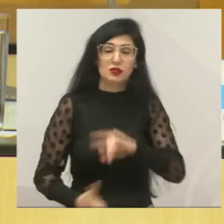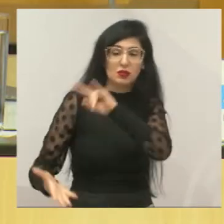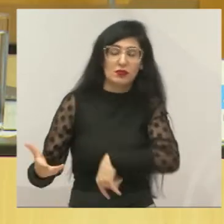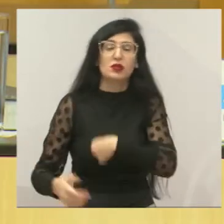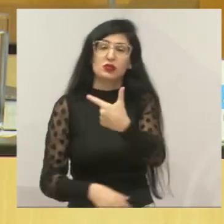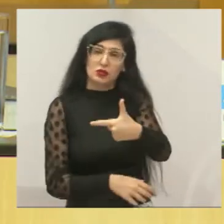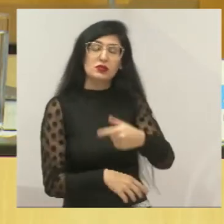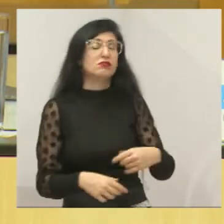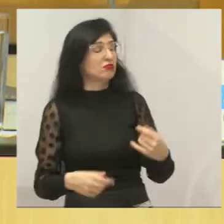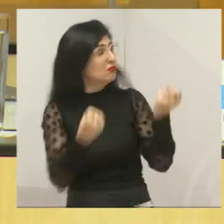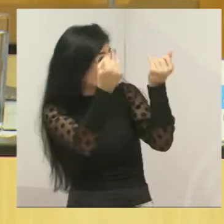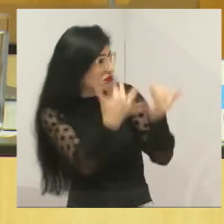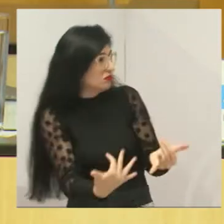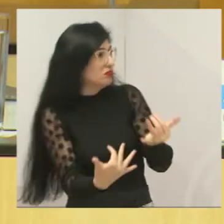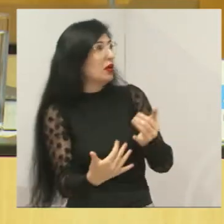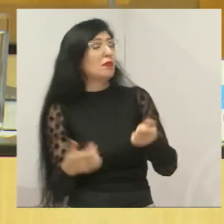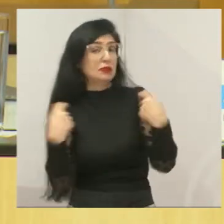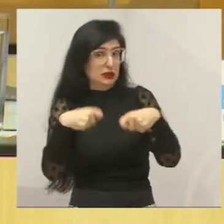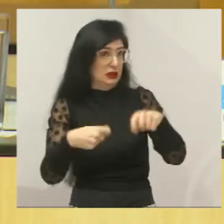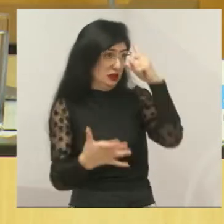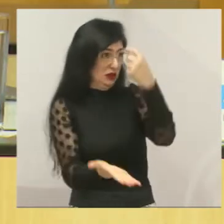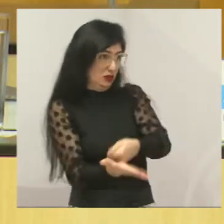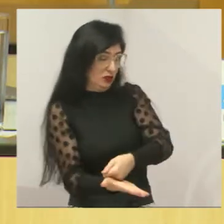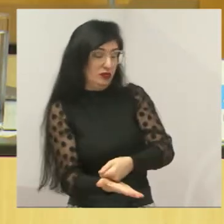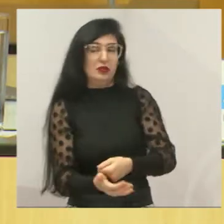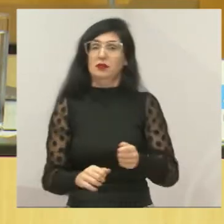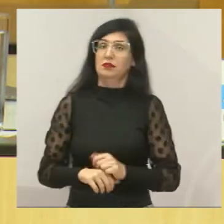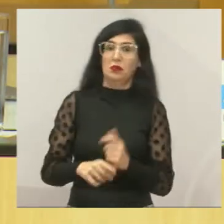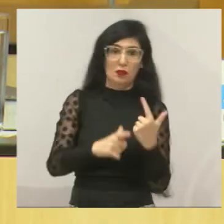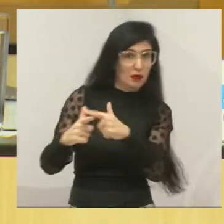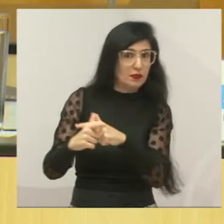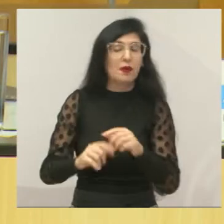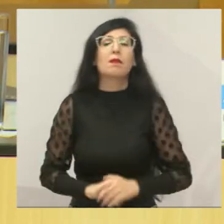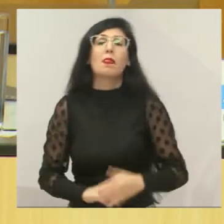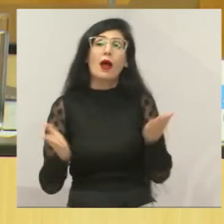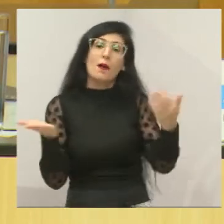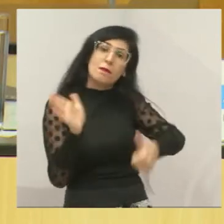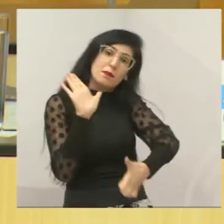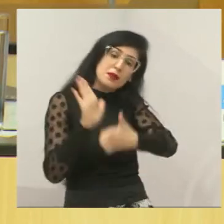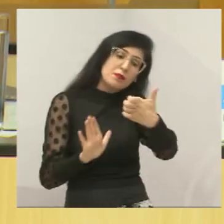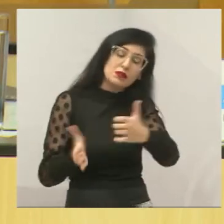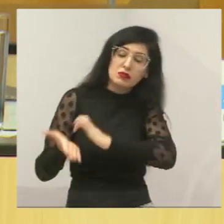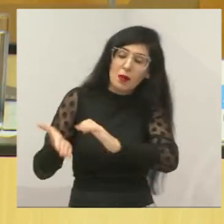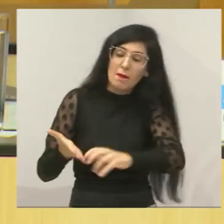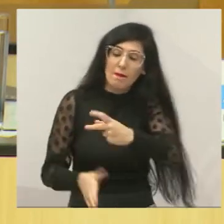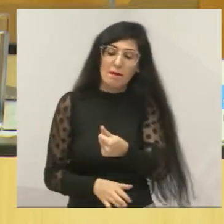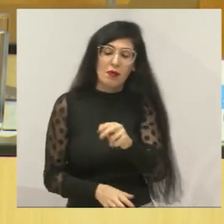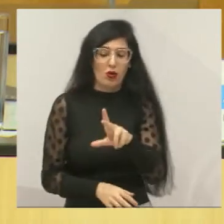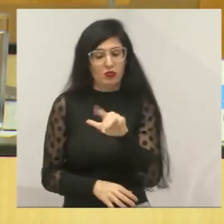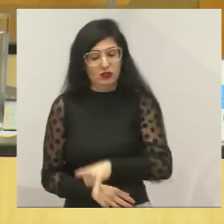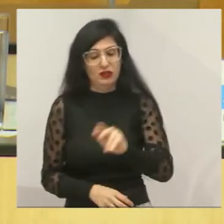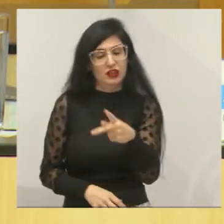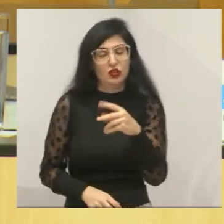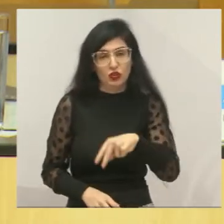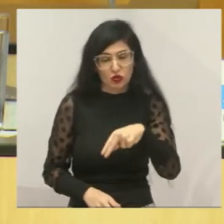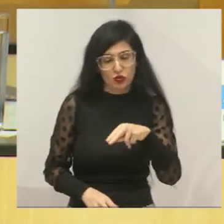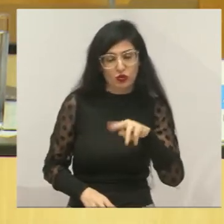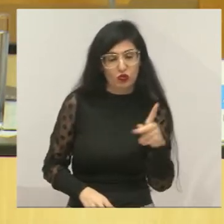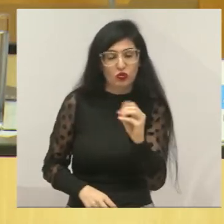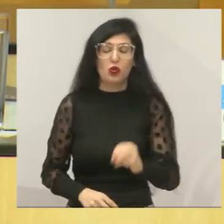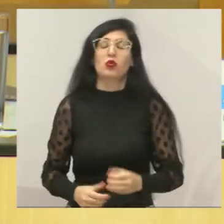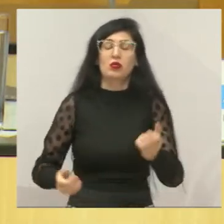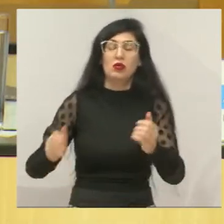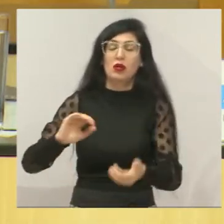informações. Solicito ao primeiro secretário, vereador Paulinho do Esporte, que faça a leitura das sínteses das